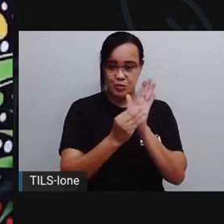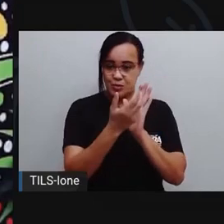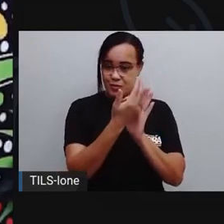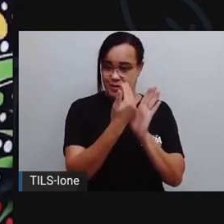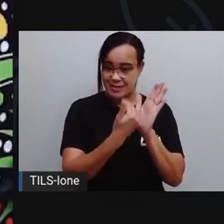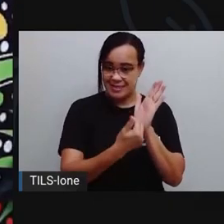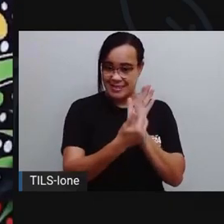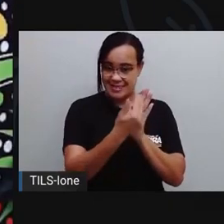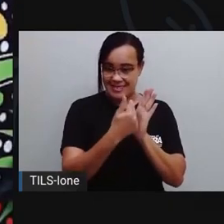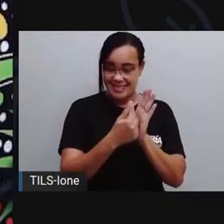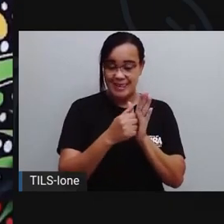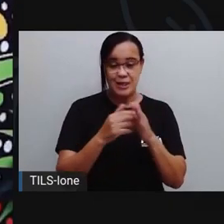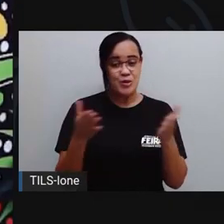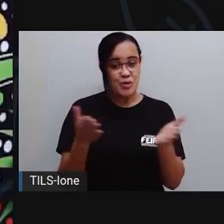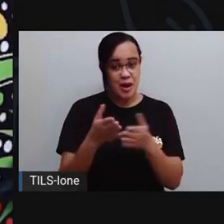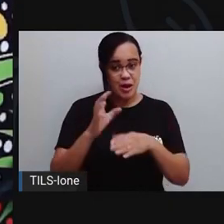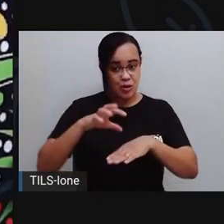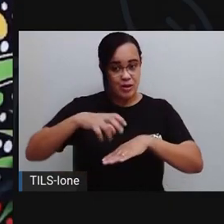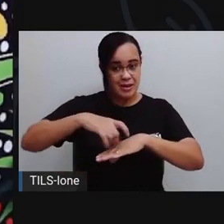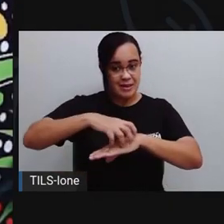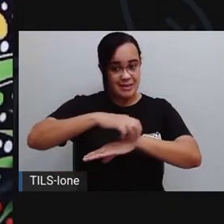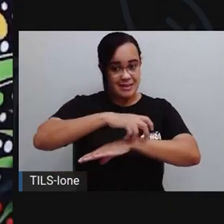a aranha.